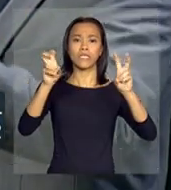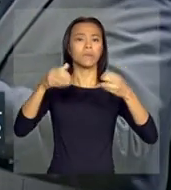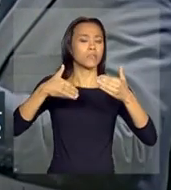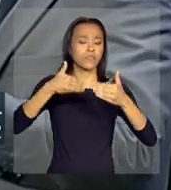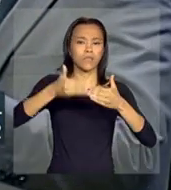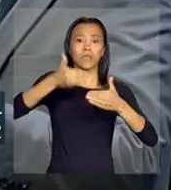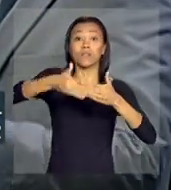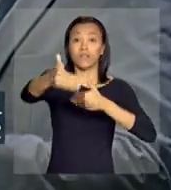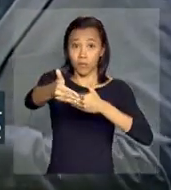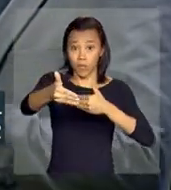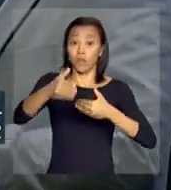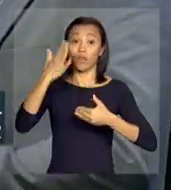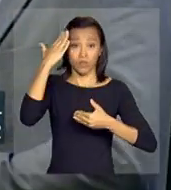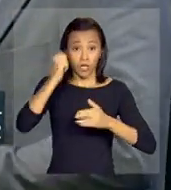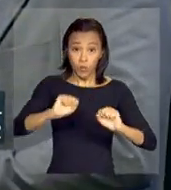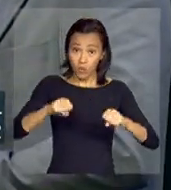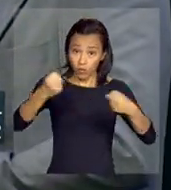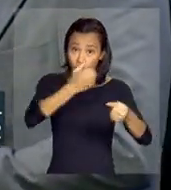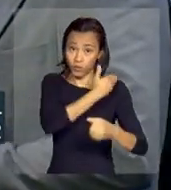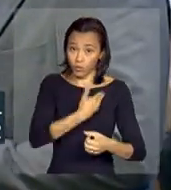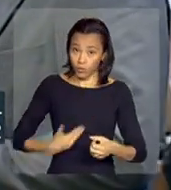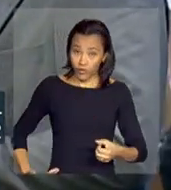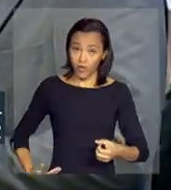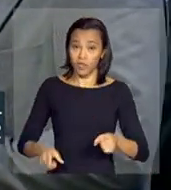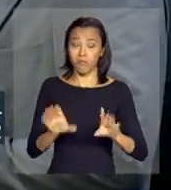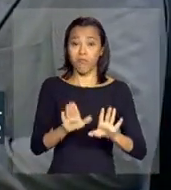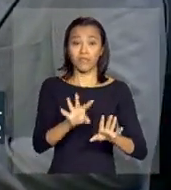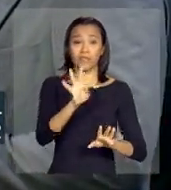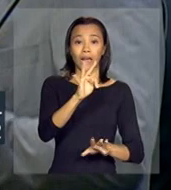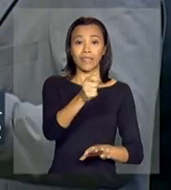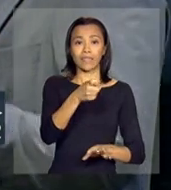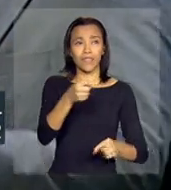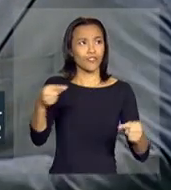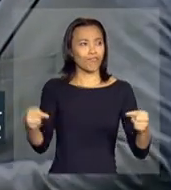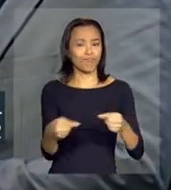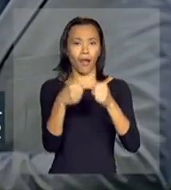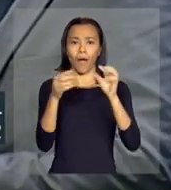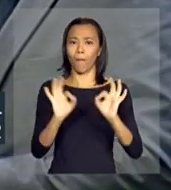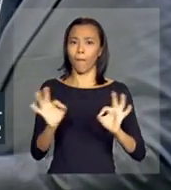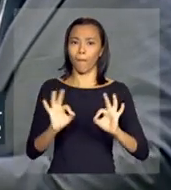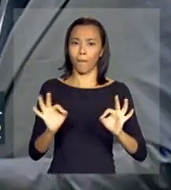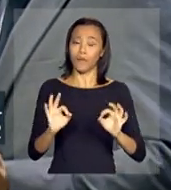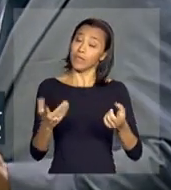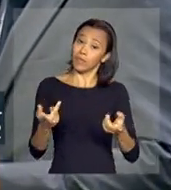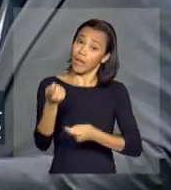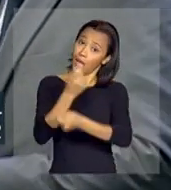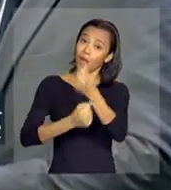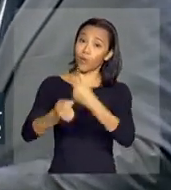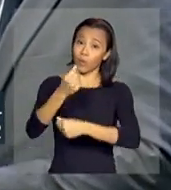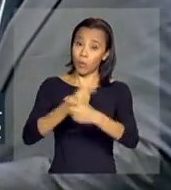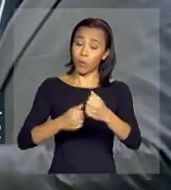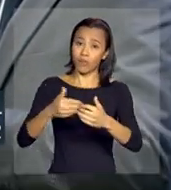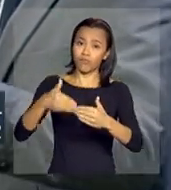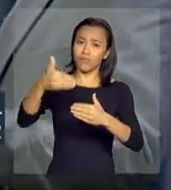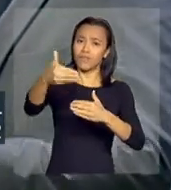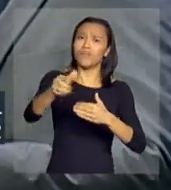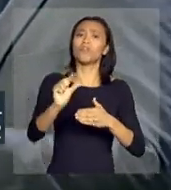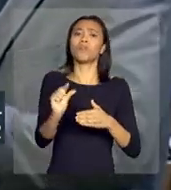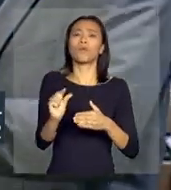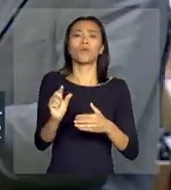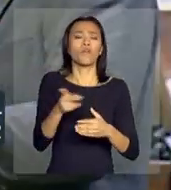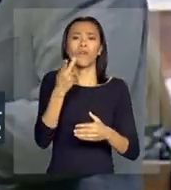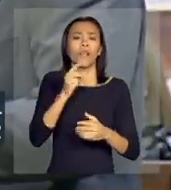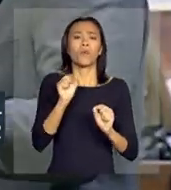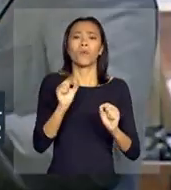apesar do esforço do governo, a taxa de investimento não cresceu como o governo gostaria e também o crescimento da economia não foi pequeno. Então, gostaria que a senhora falasse um pouco